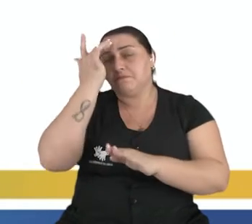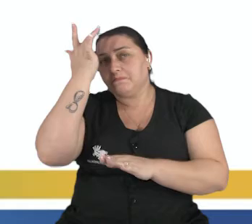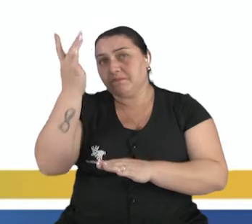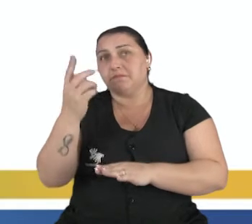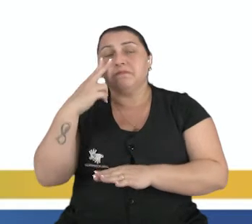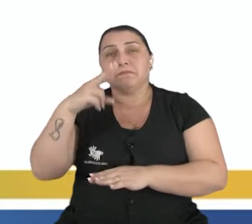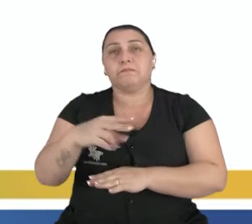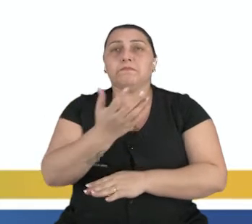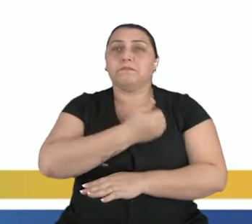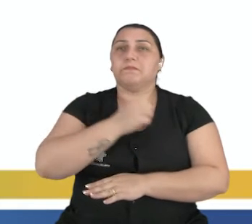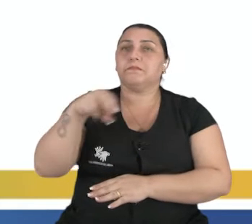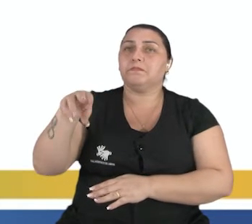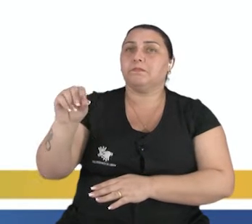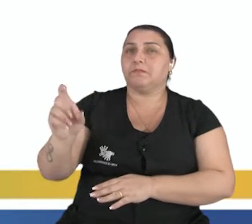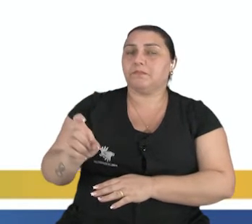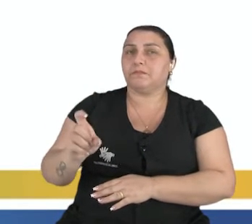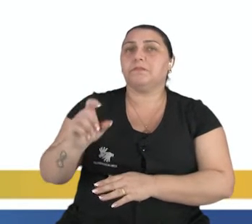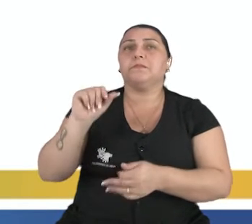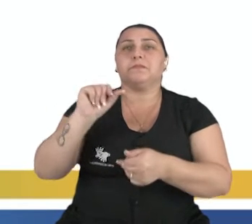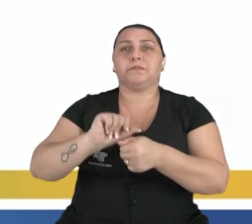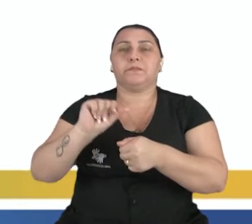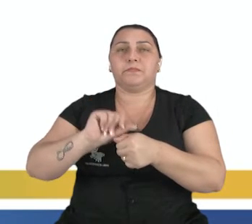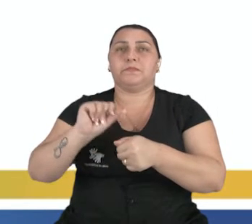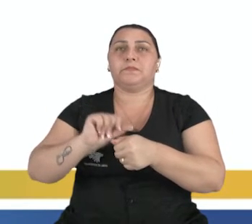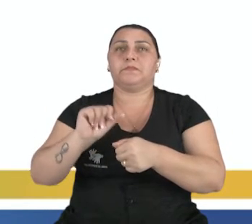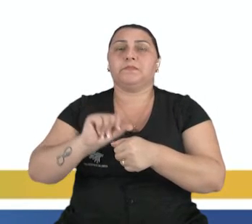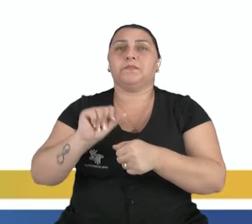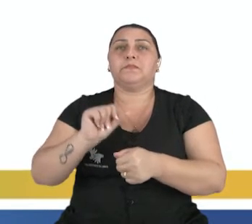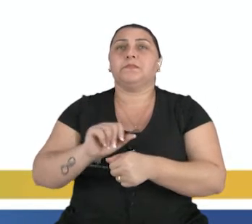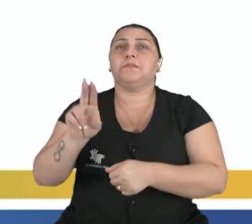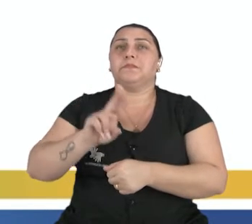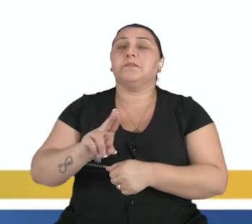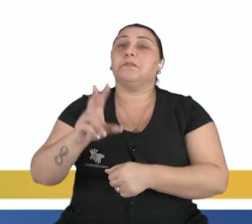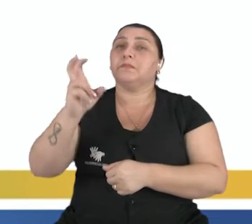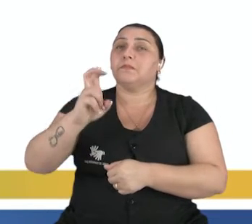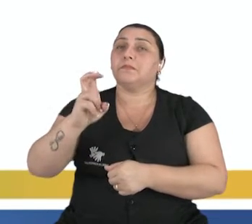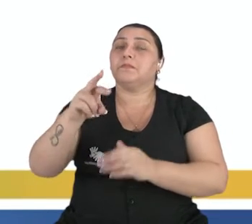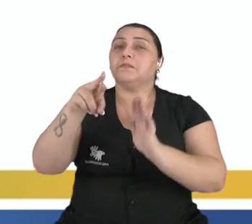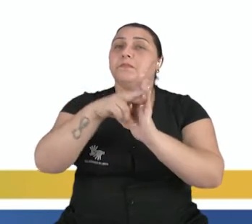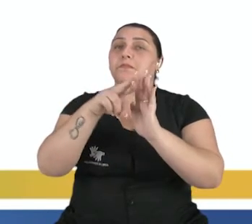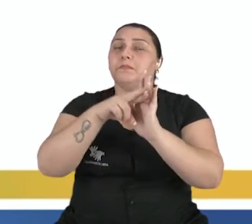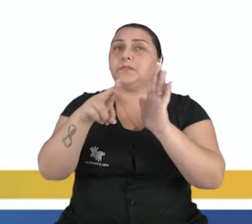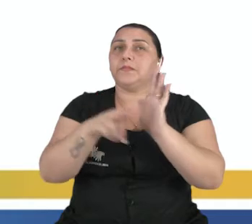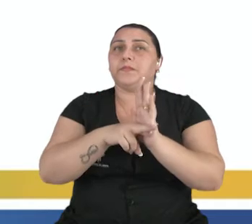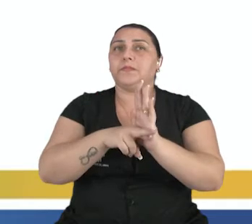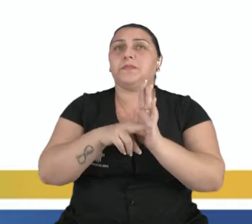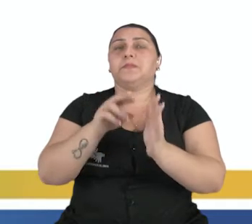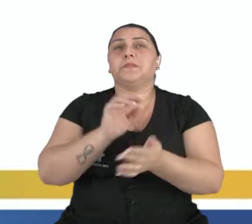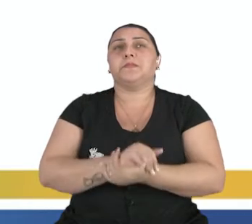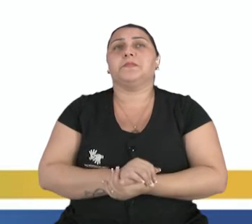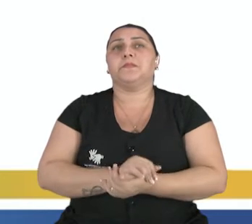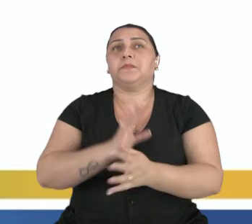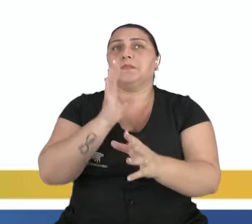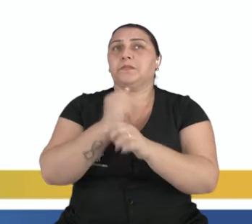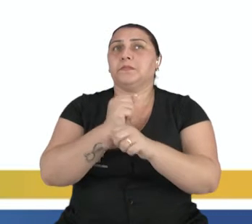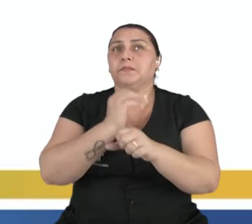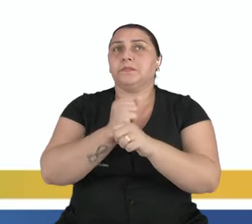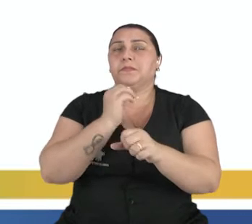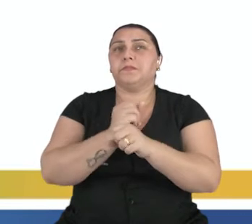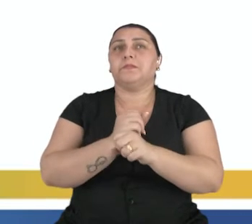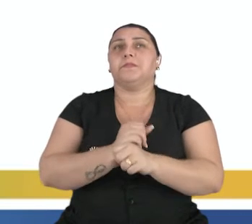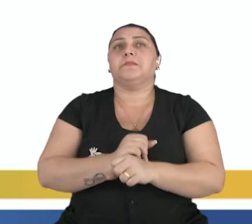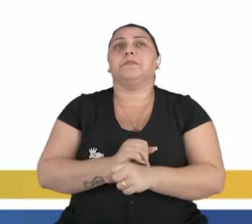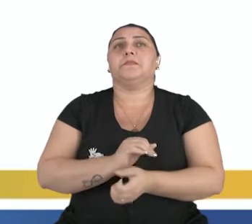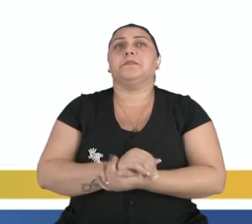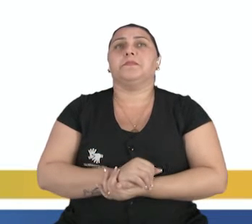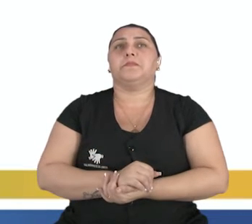o número de NOx, às vezes não, você vai ter que fazer a uso da quinta regra, que é, no caso, o somatório lá